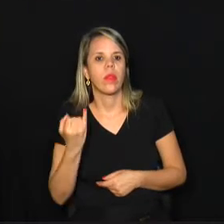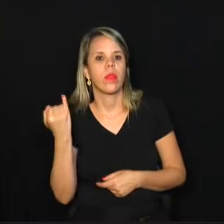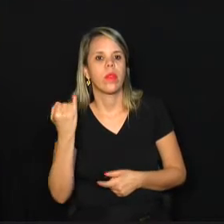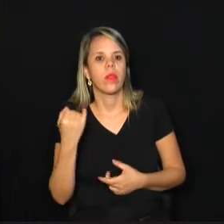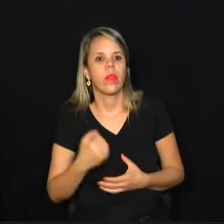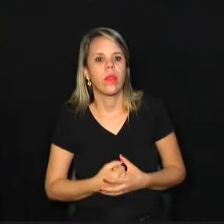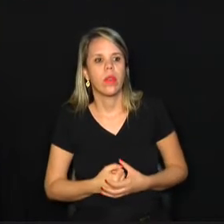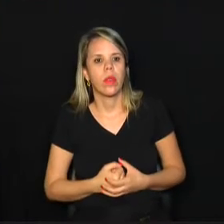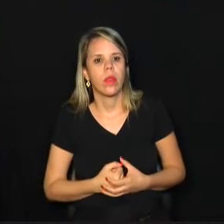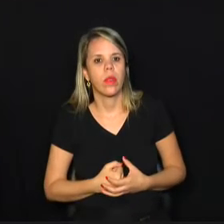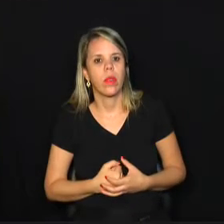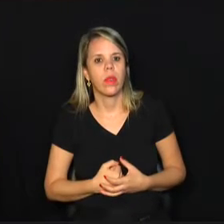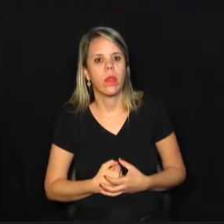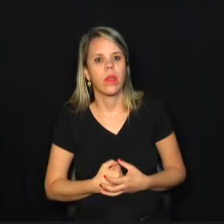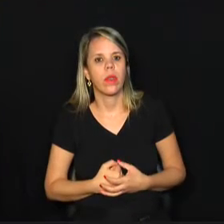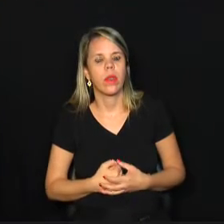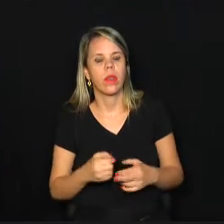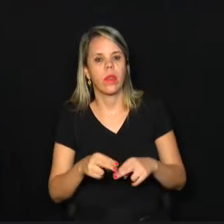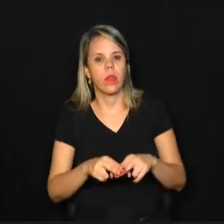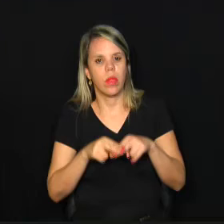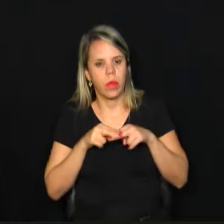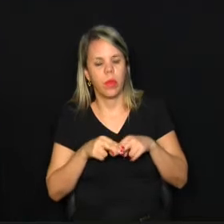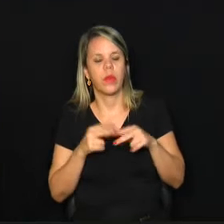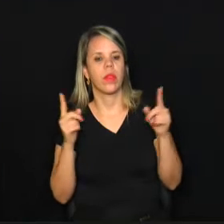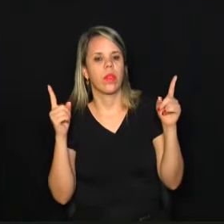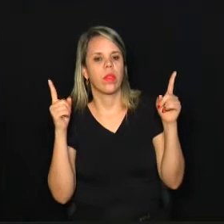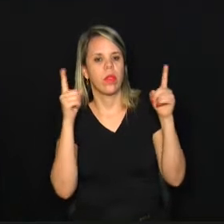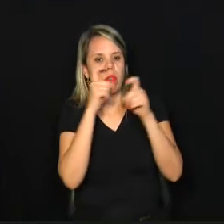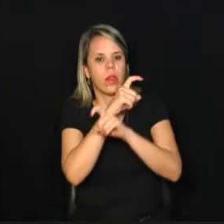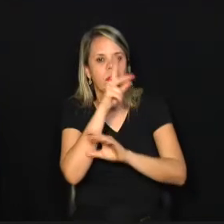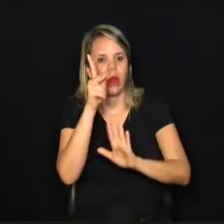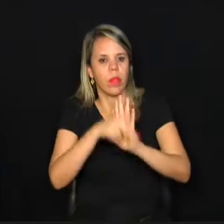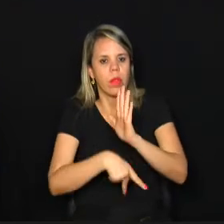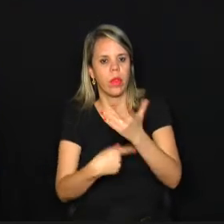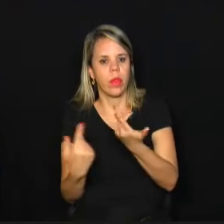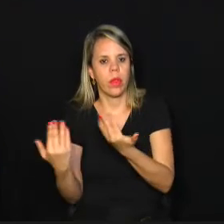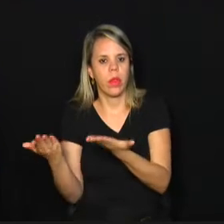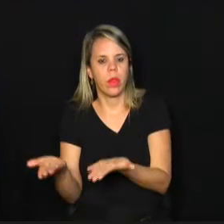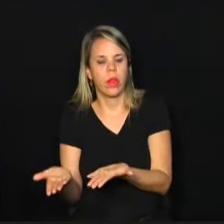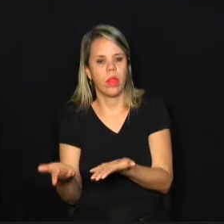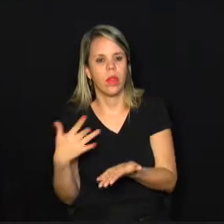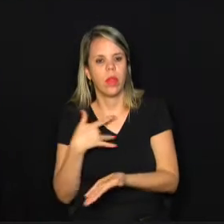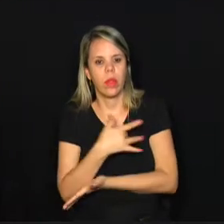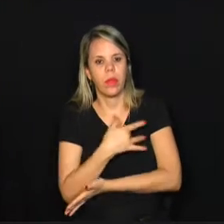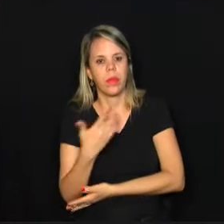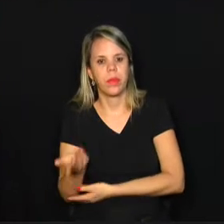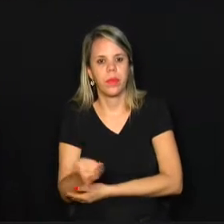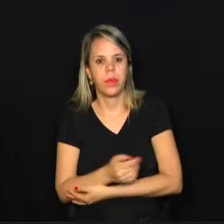importante, por conta da complexidade de projetos como esse da área de saúde,